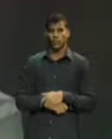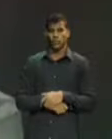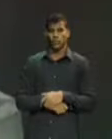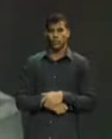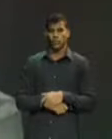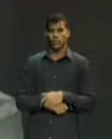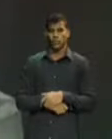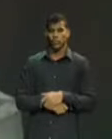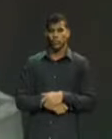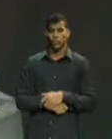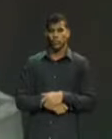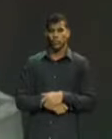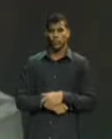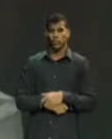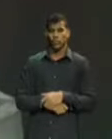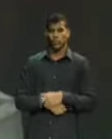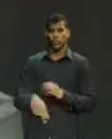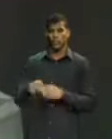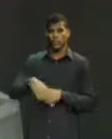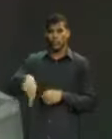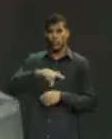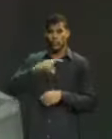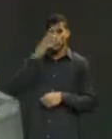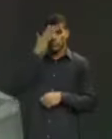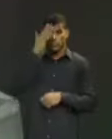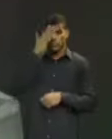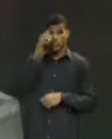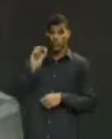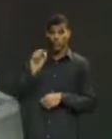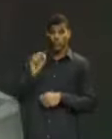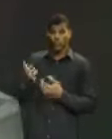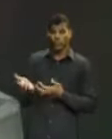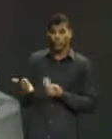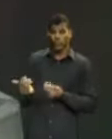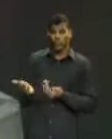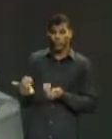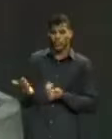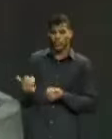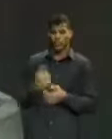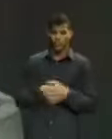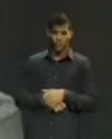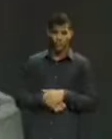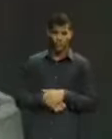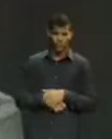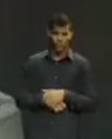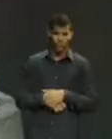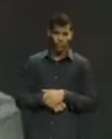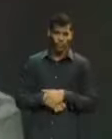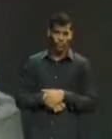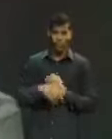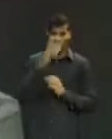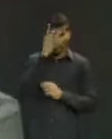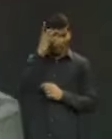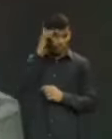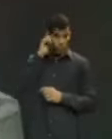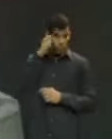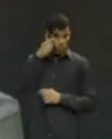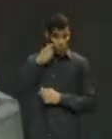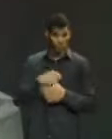esta morte ela é concentrada. É a juventude, são os corpos negros,